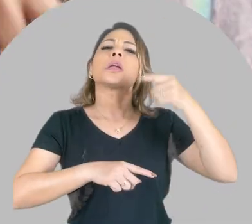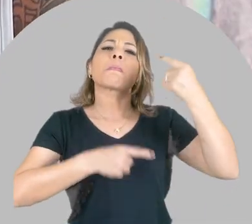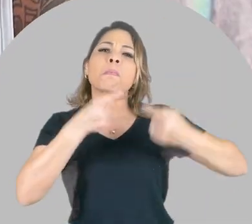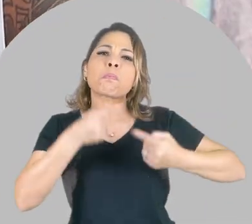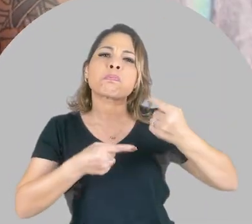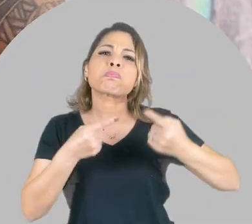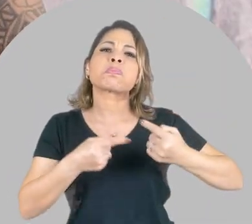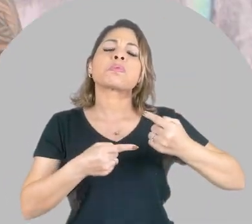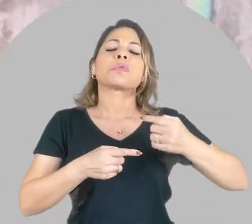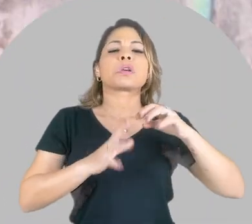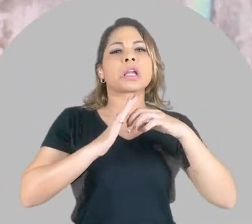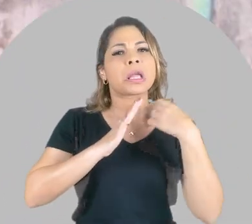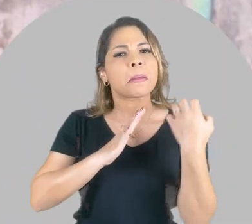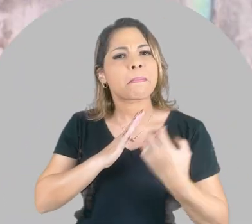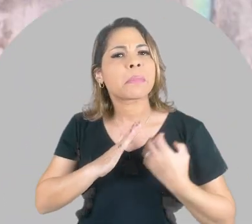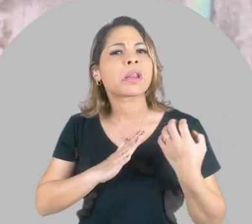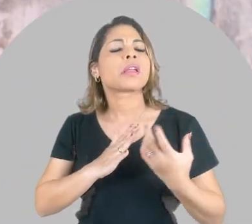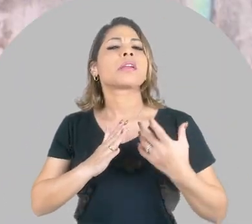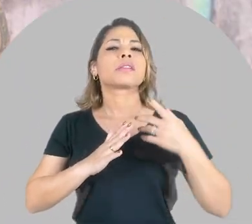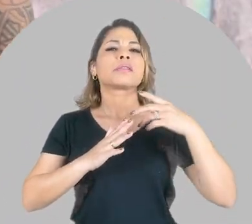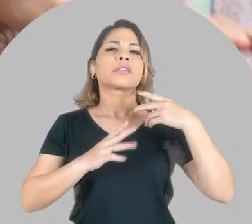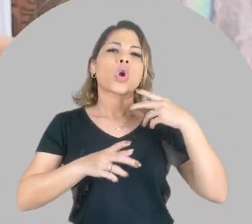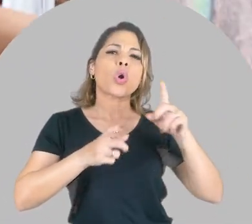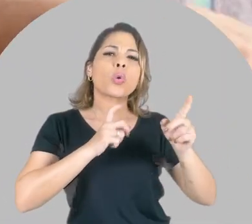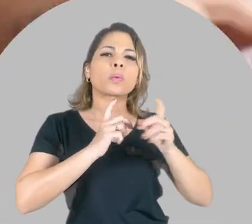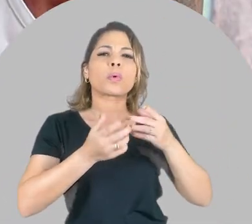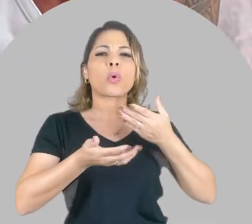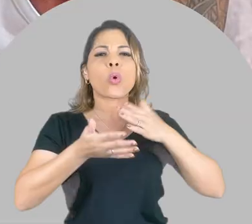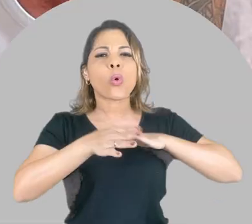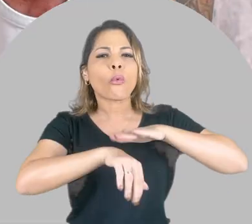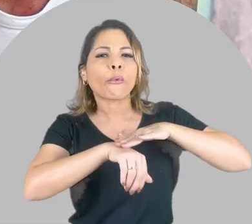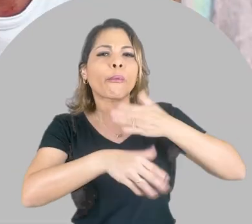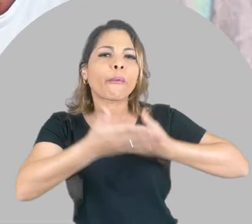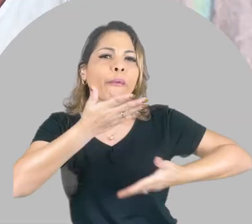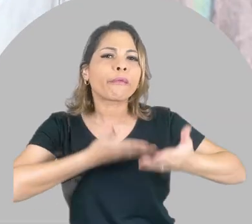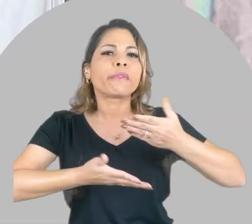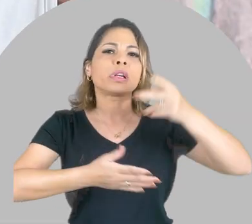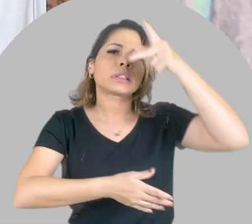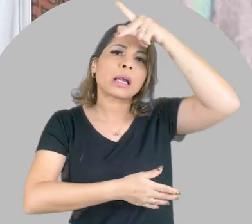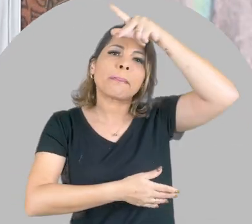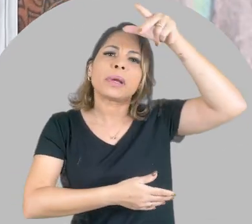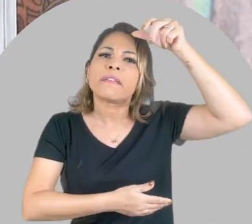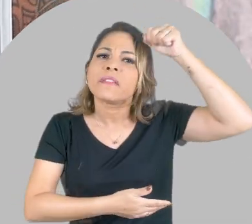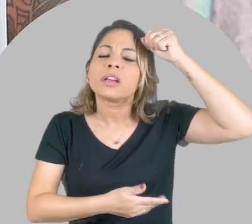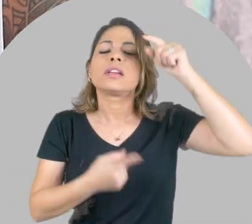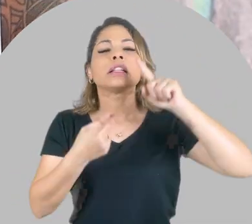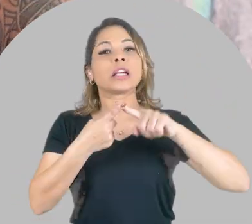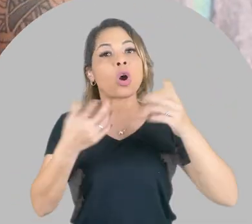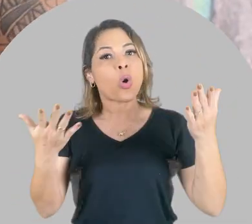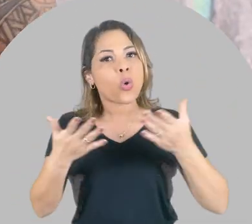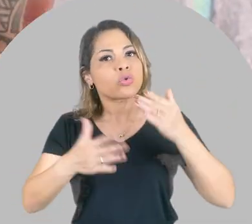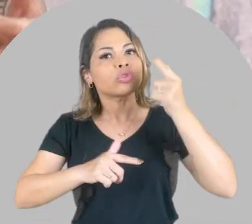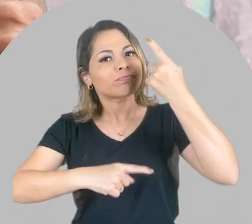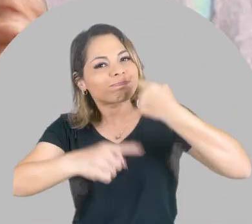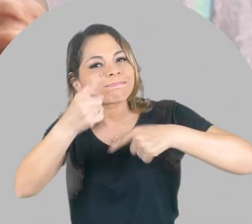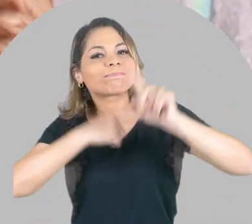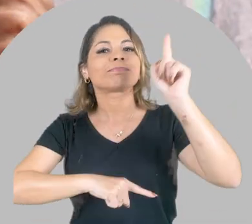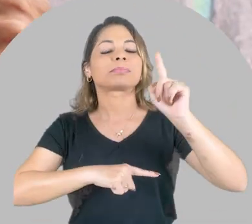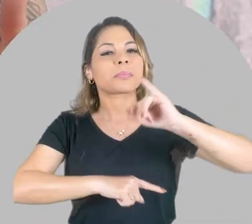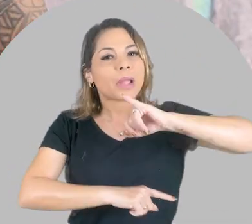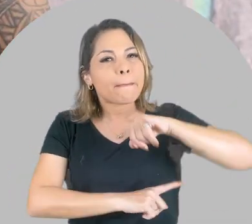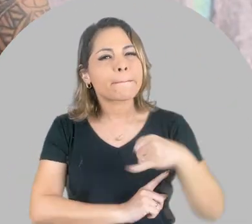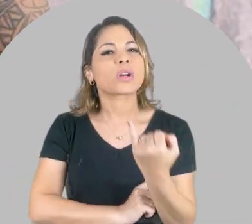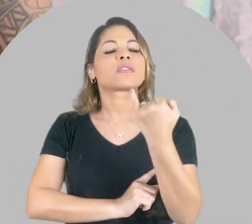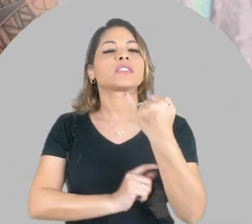nossa galera senta com um político, senta com um empresário, senta com alguém de uma prefeitura, né? Então hoje em dia a gente está